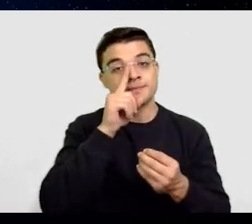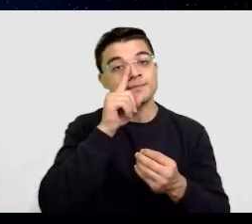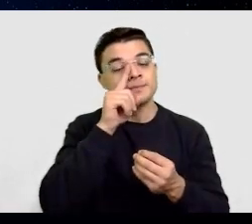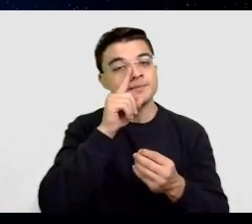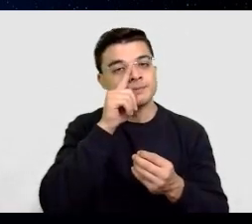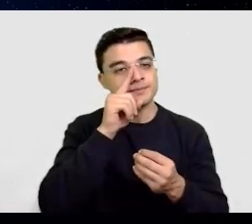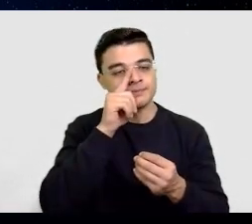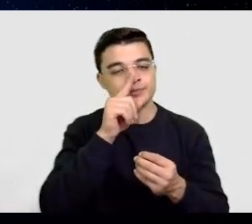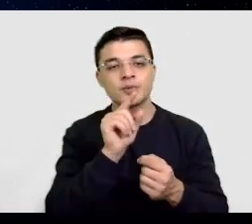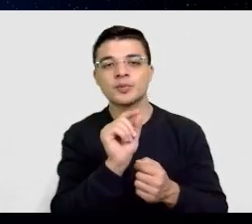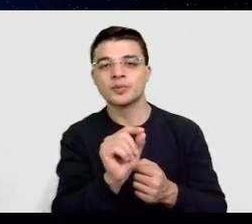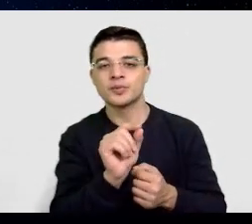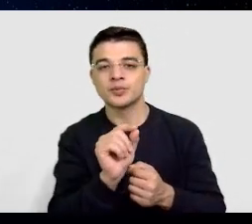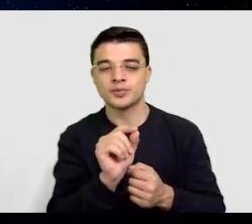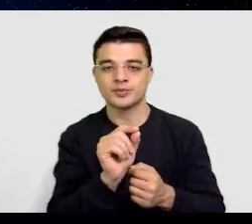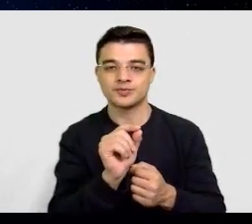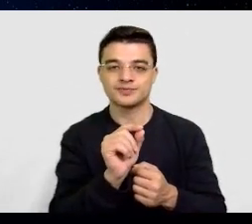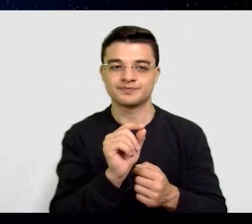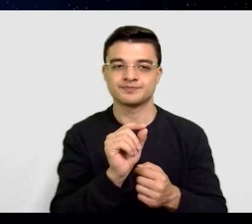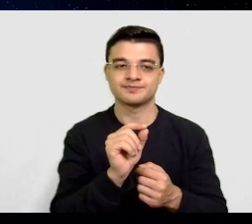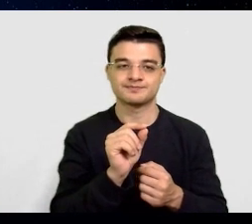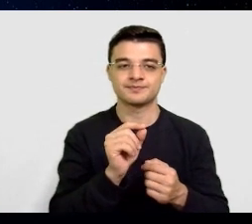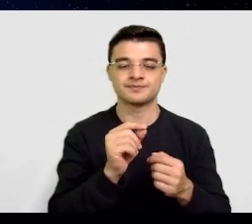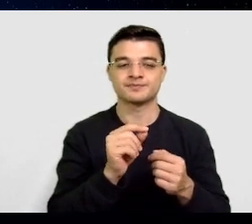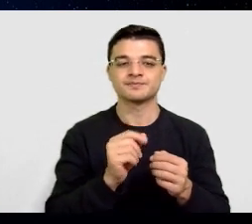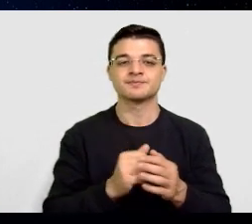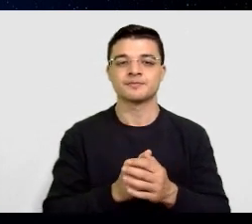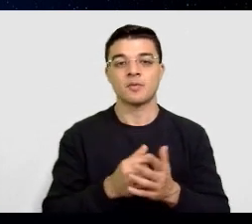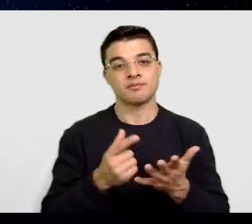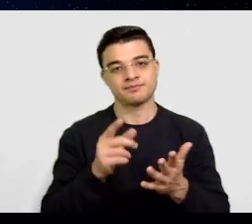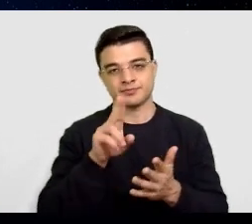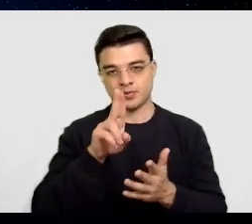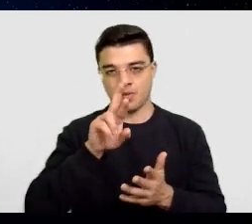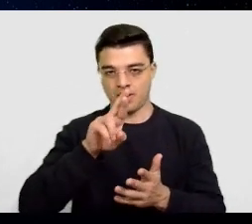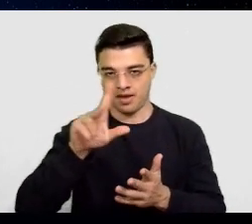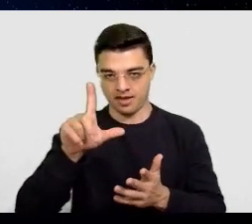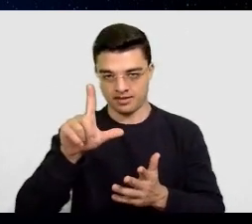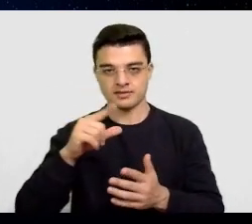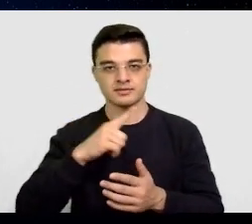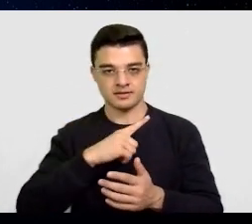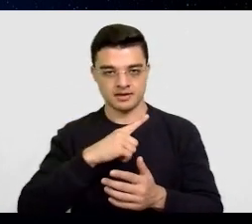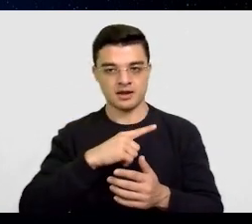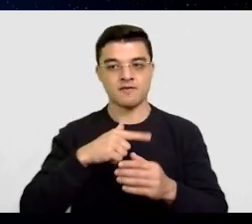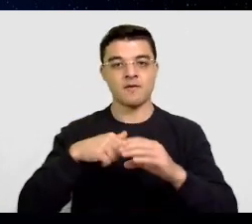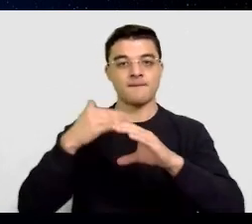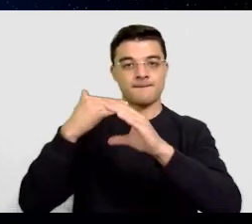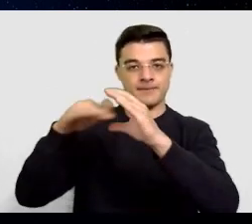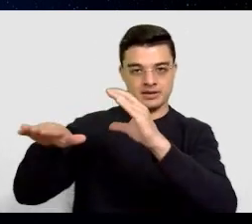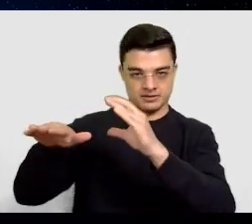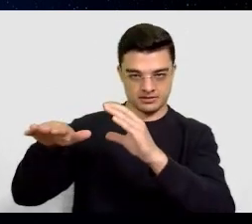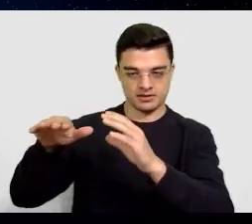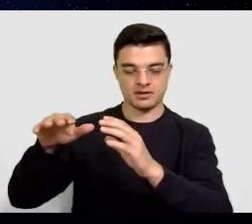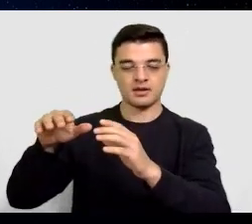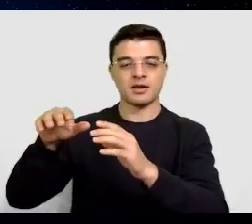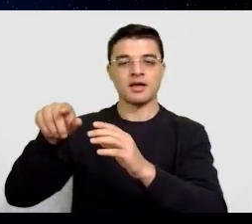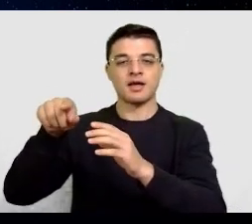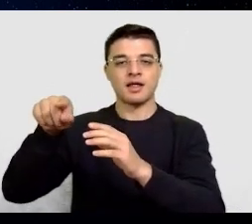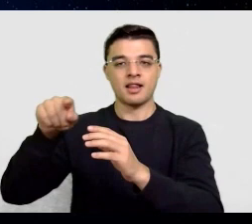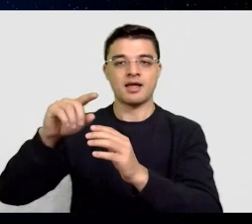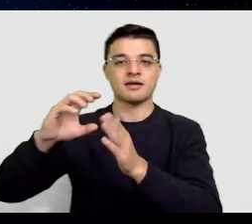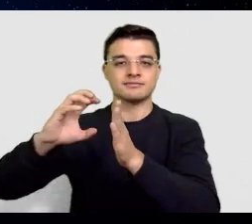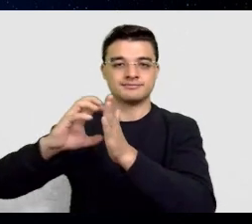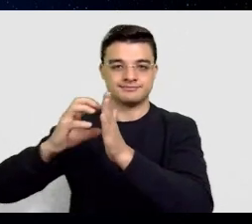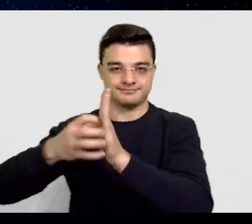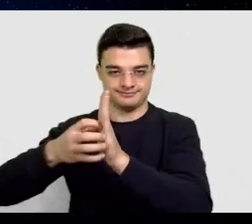me veio à cabeça foi, eu tenho uma URL que eu estou passando para o servidor e eu sei que esse servidor vai ter que